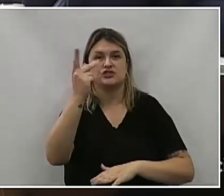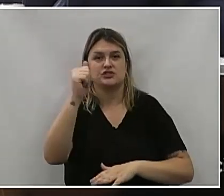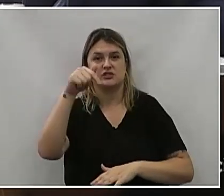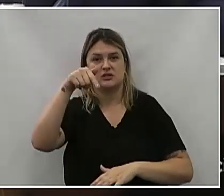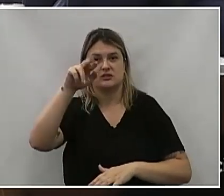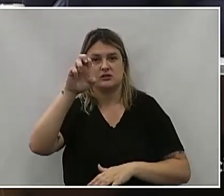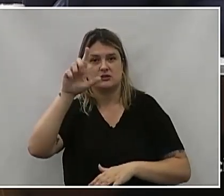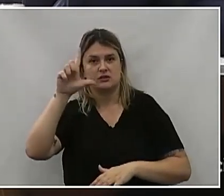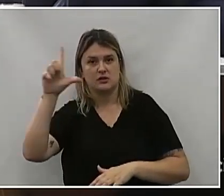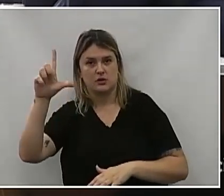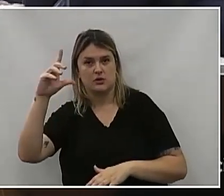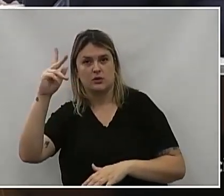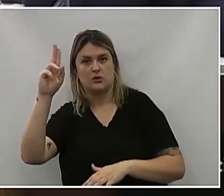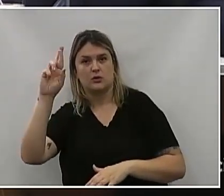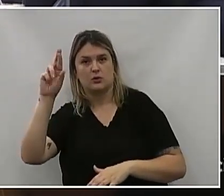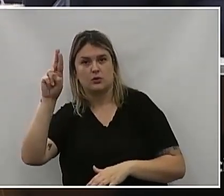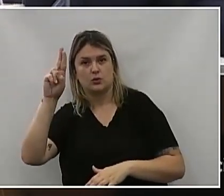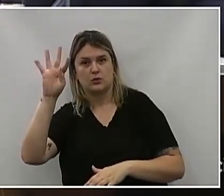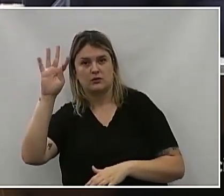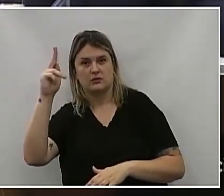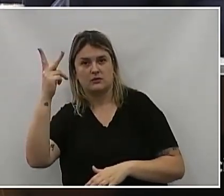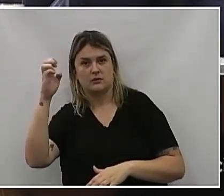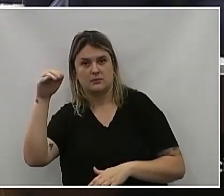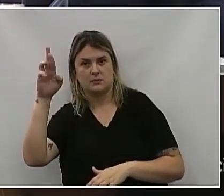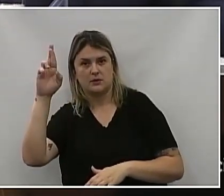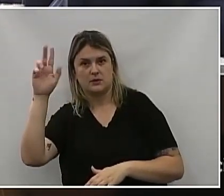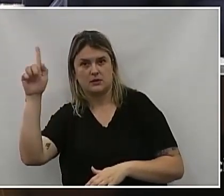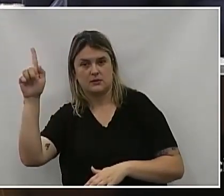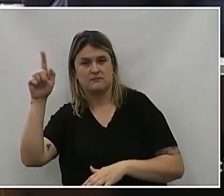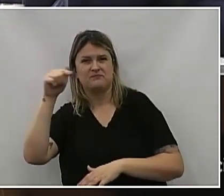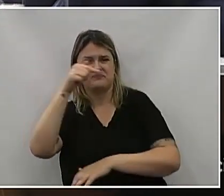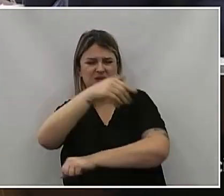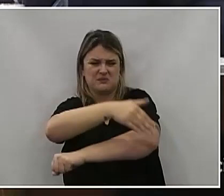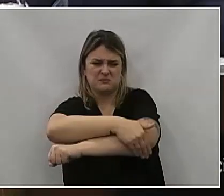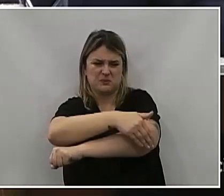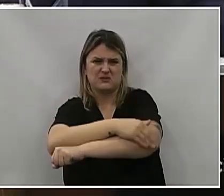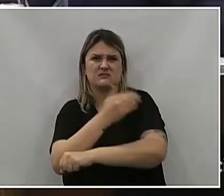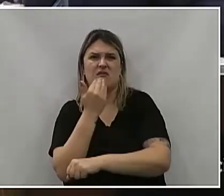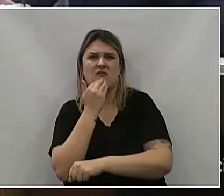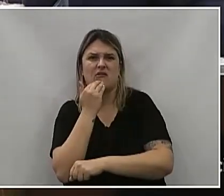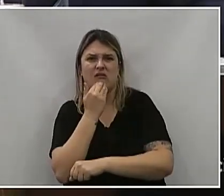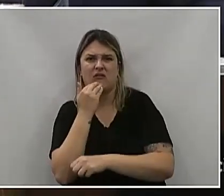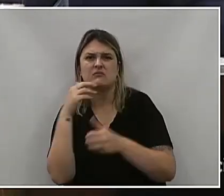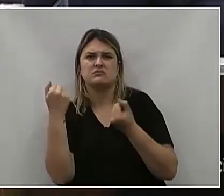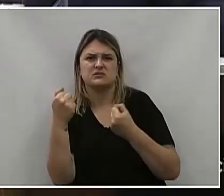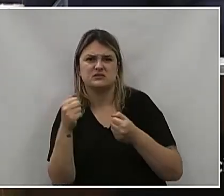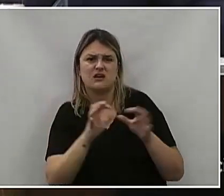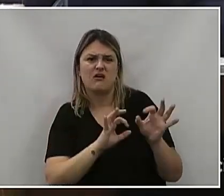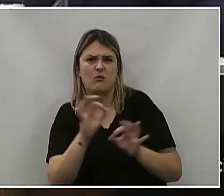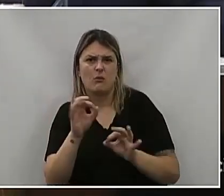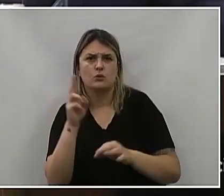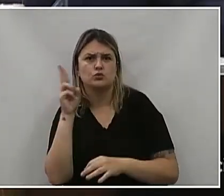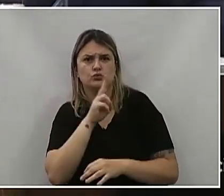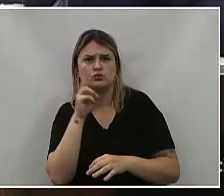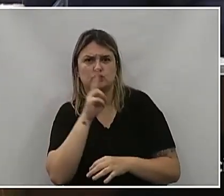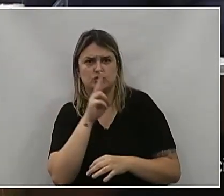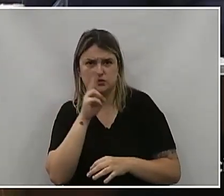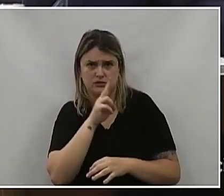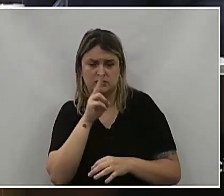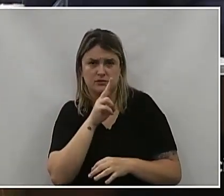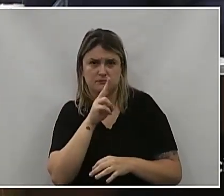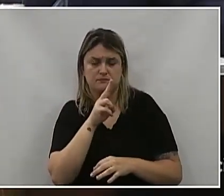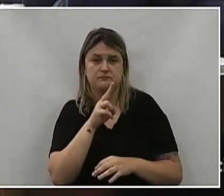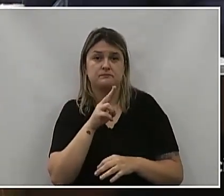no bairro Sagrada Família, no distrito de São Cristóvão. A praça encontra-se em situação precária e se faz necessário, com urgência, por parte do